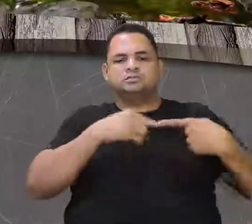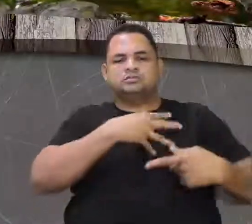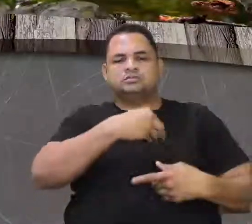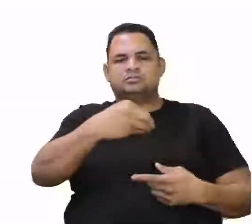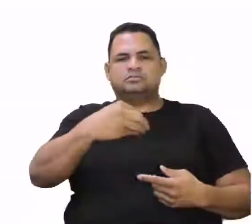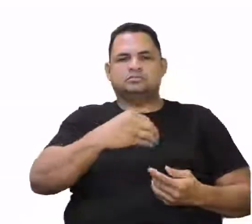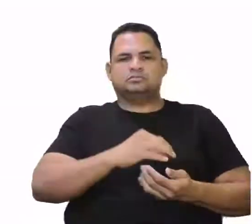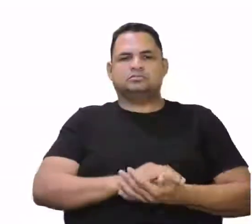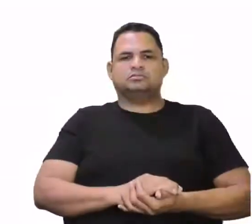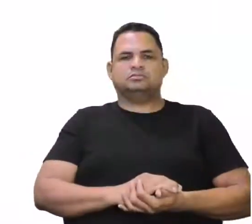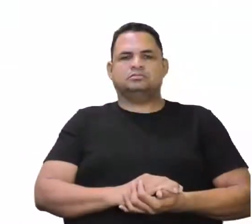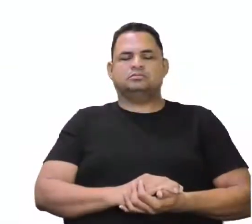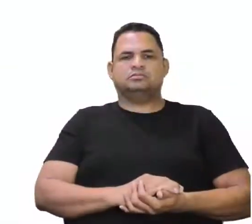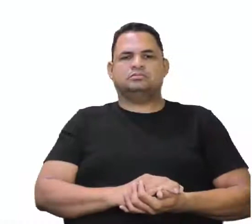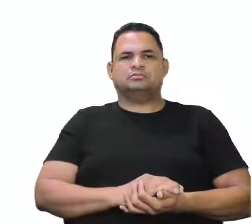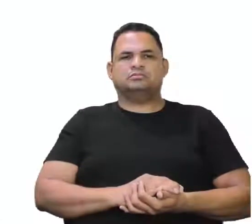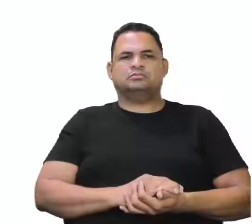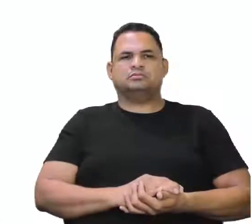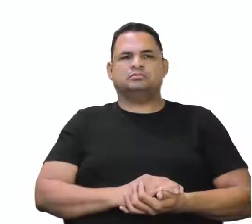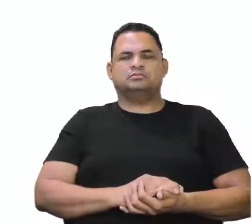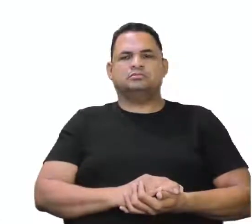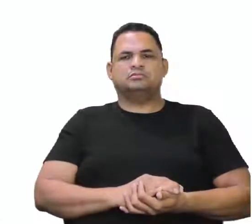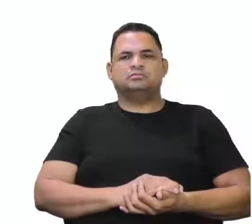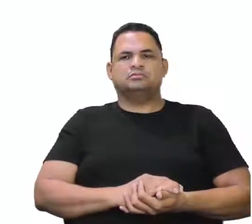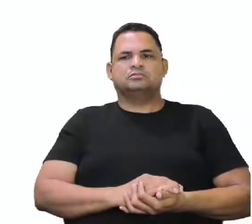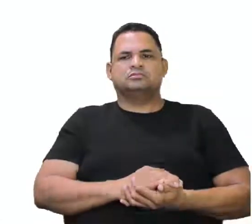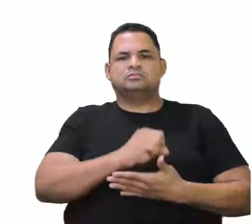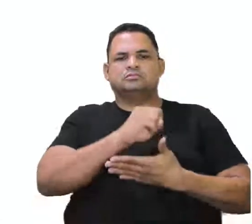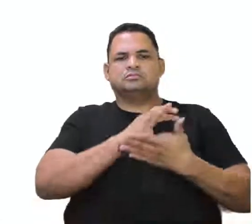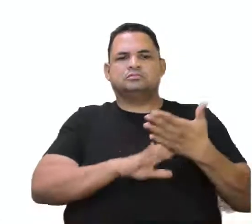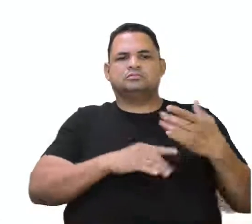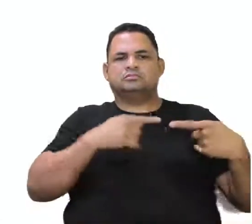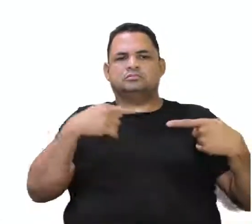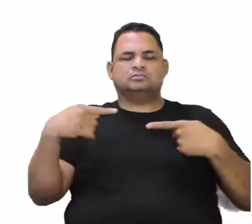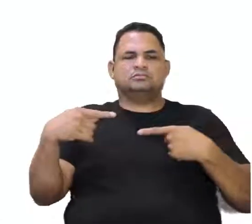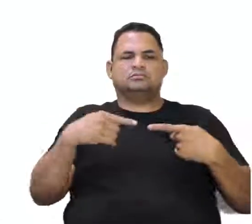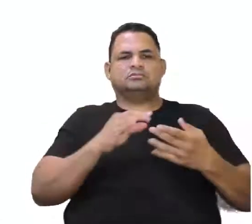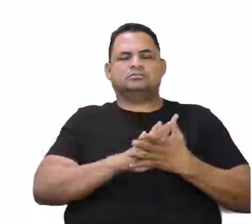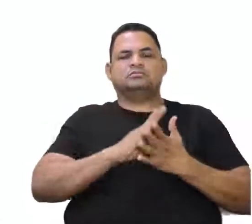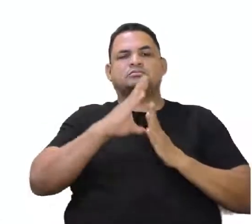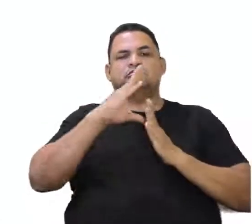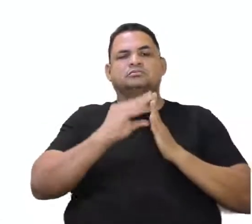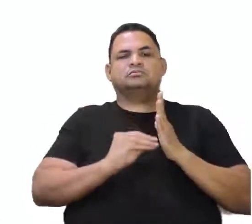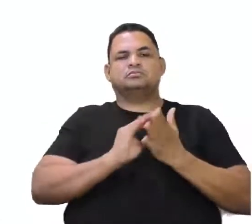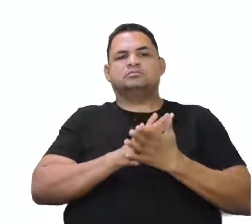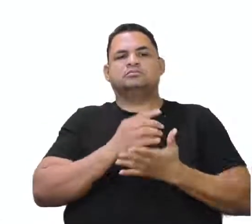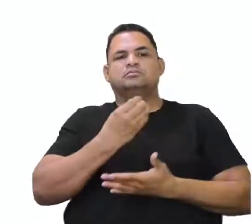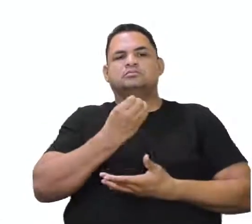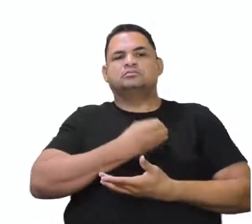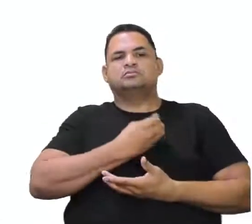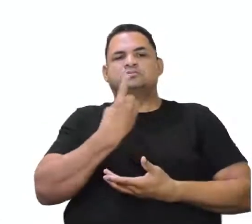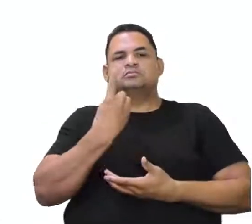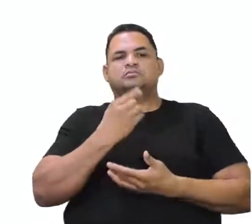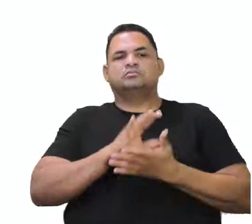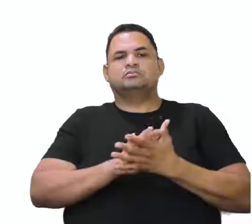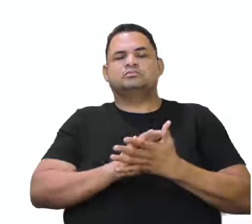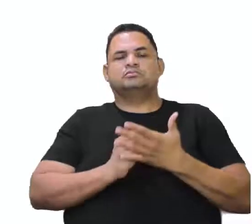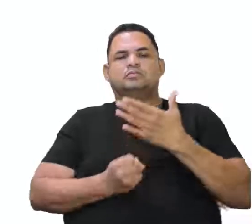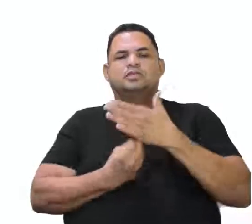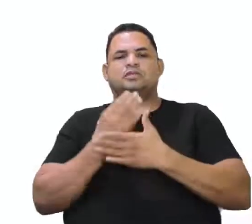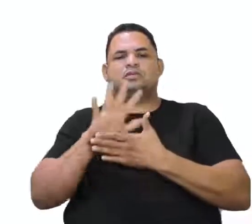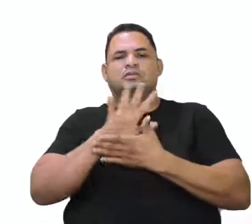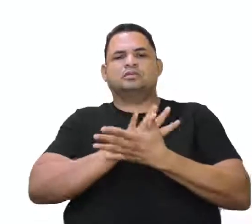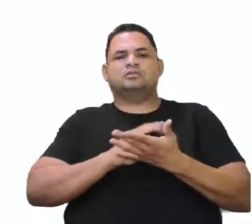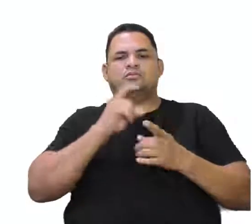lá no quadro. Vamos uma questãozinha relacionada a esse conteúdo. Questão 1. A ecologia preocupa-se